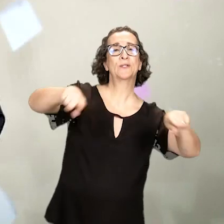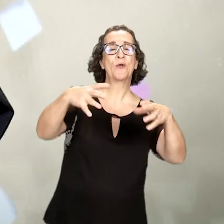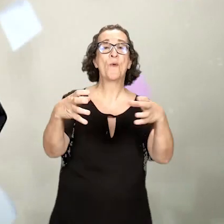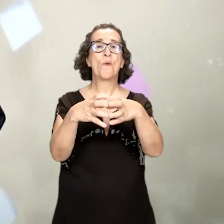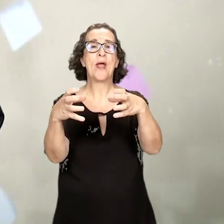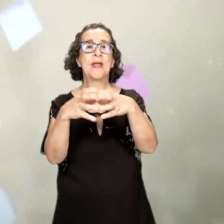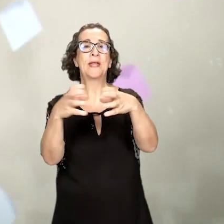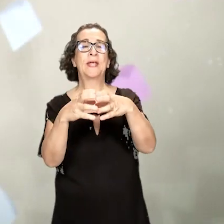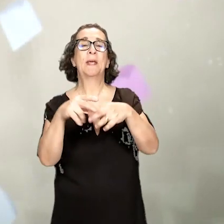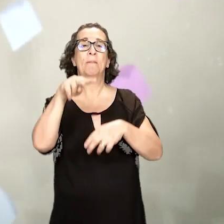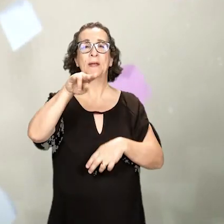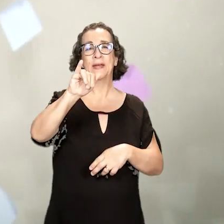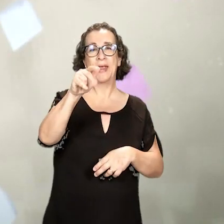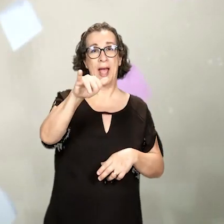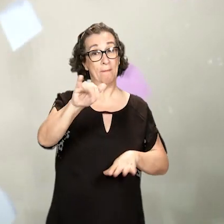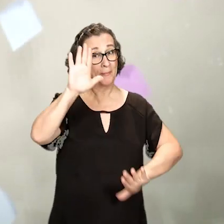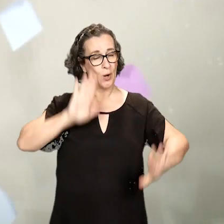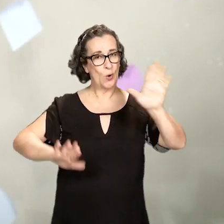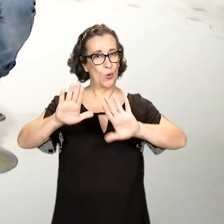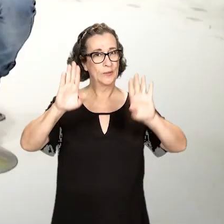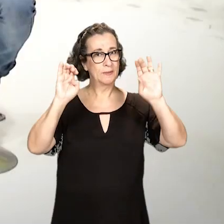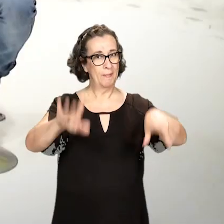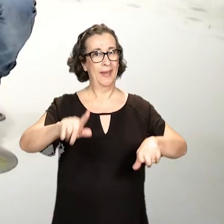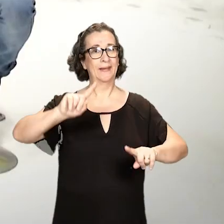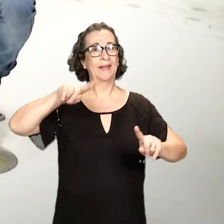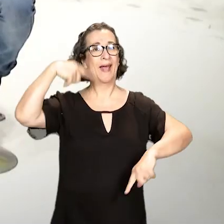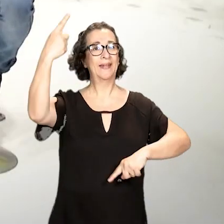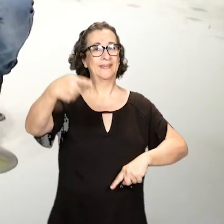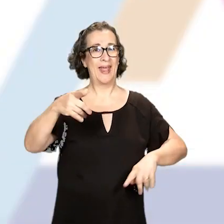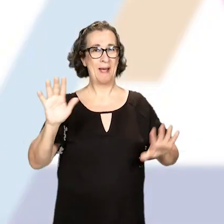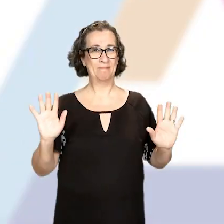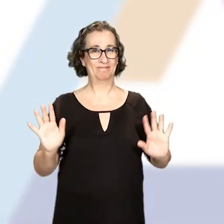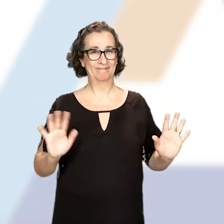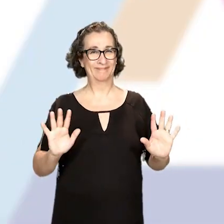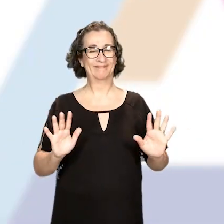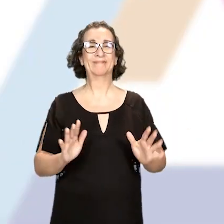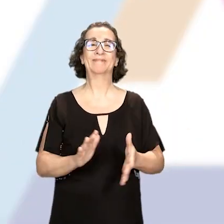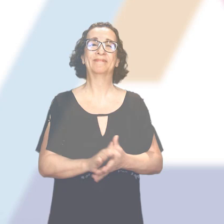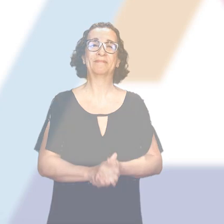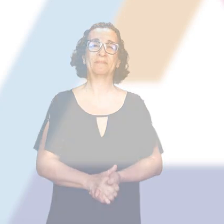neap cuide-se bem e até a próxima a